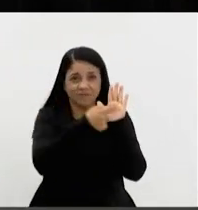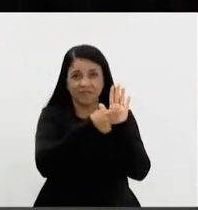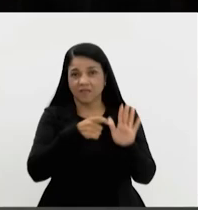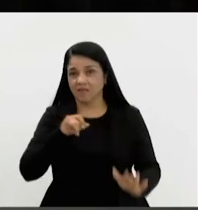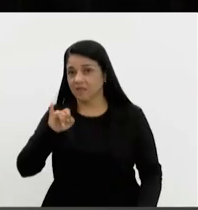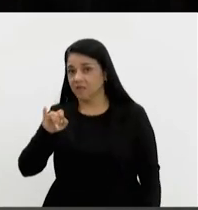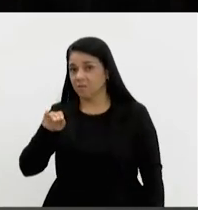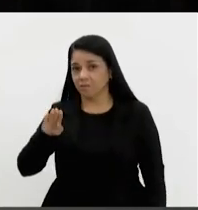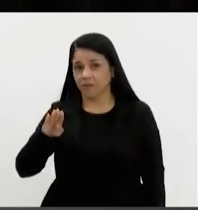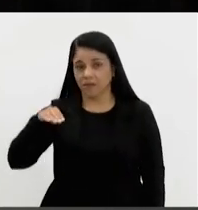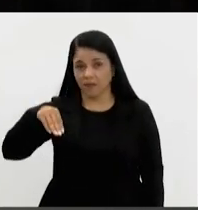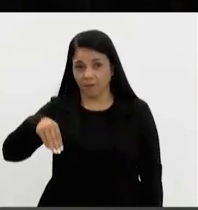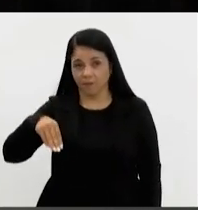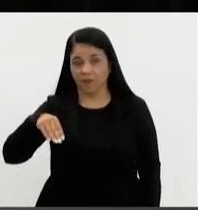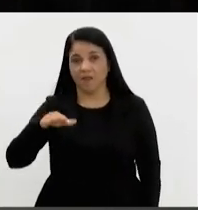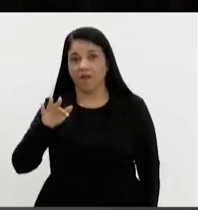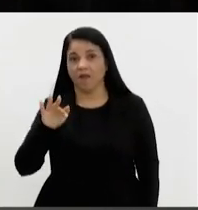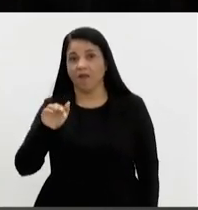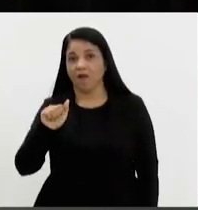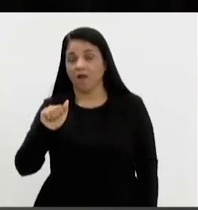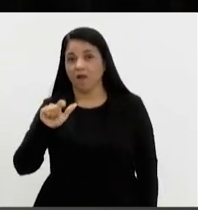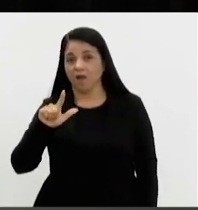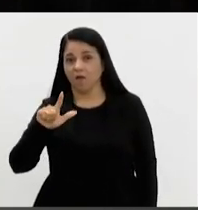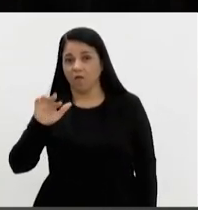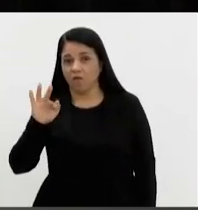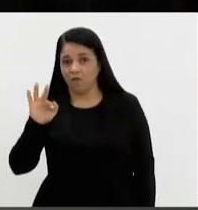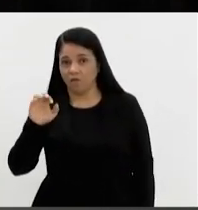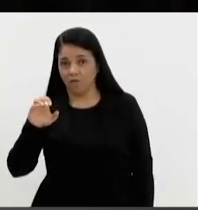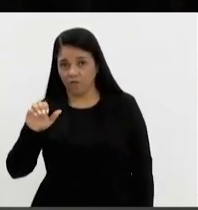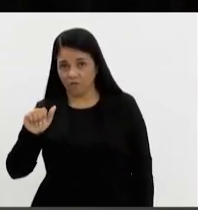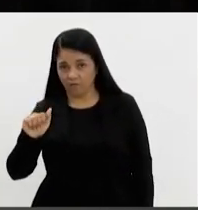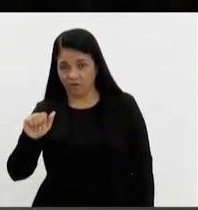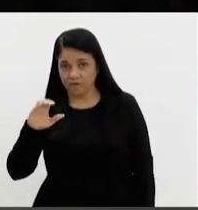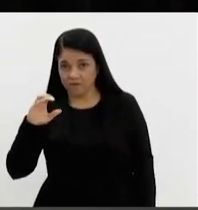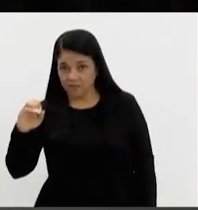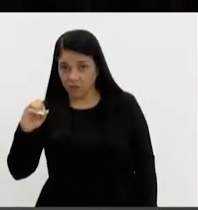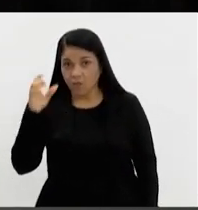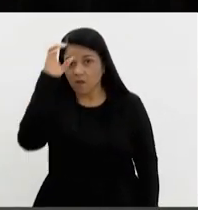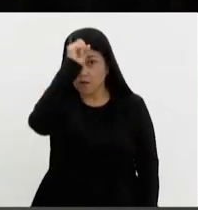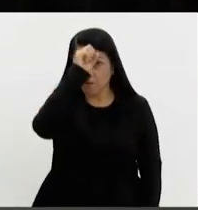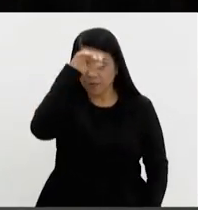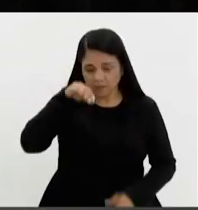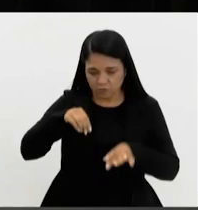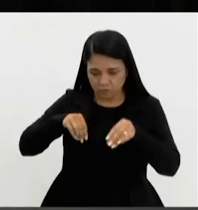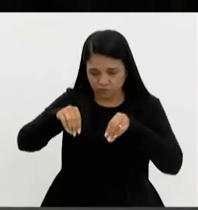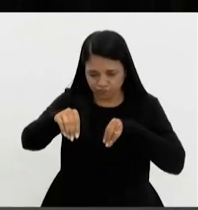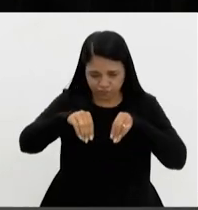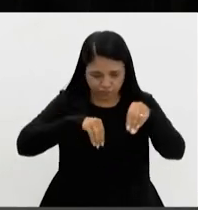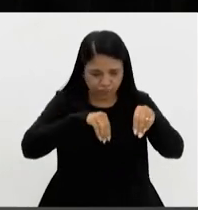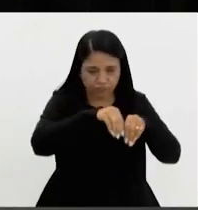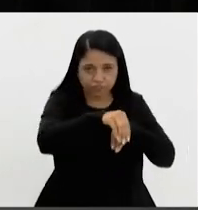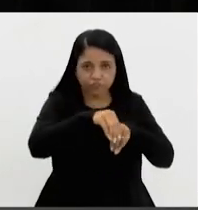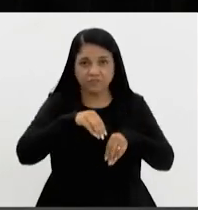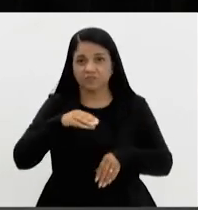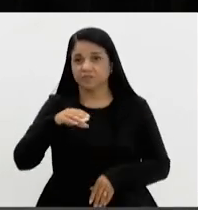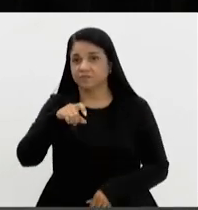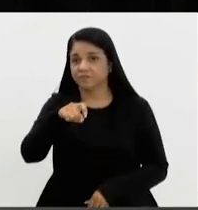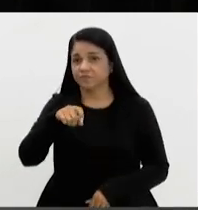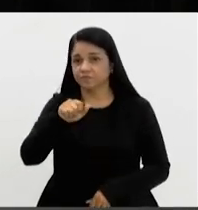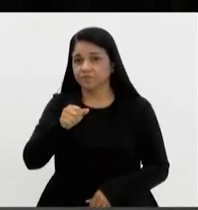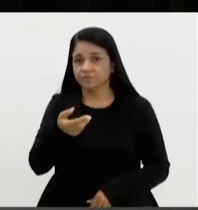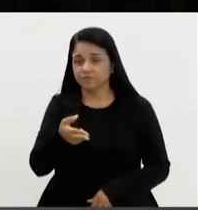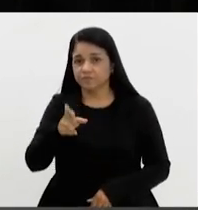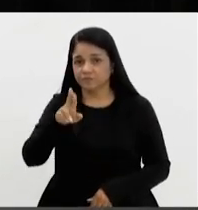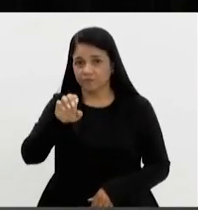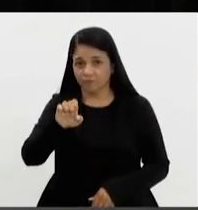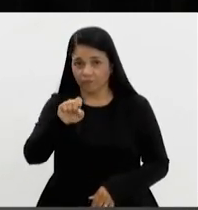era o alfa zero que era capaz de aprender o xadrez treinar as estratégias que eram que L que lhe